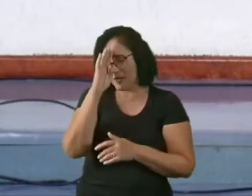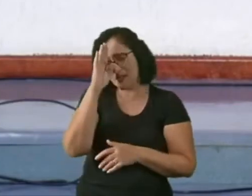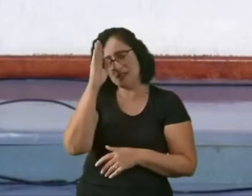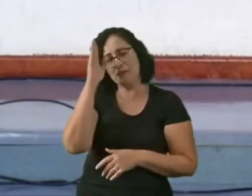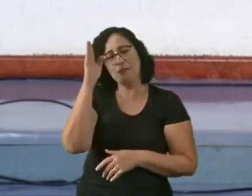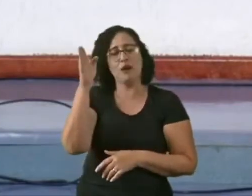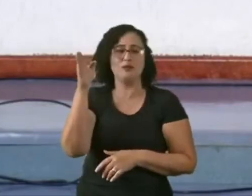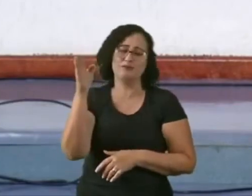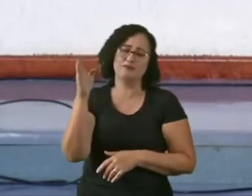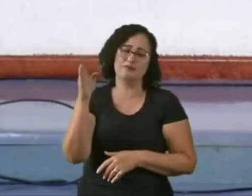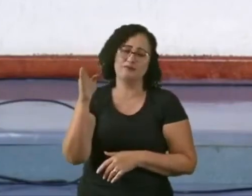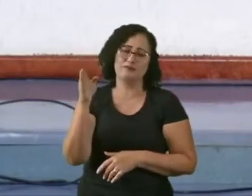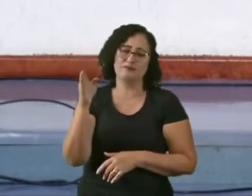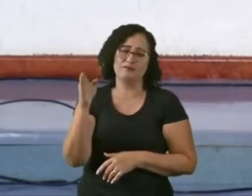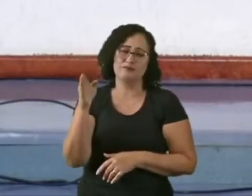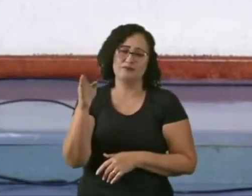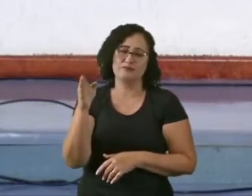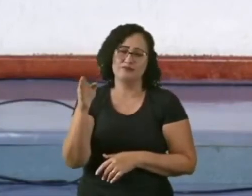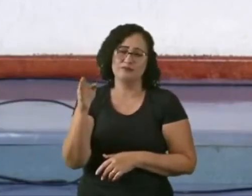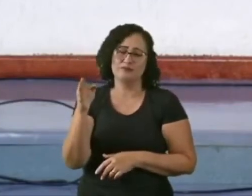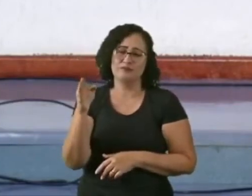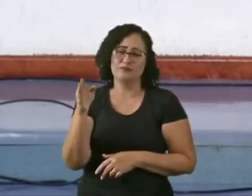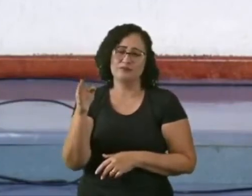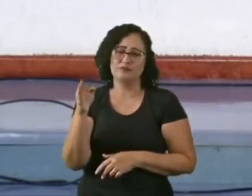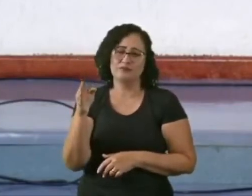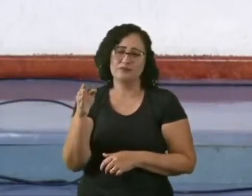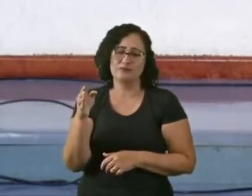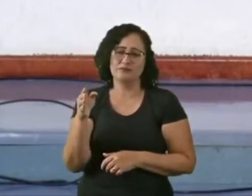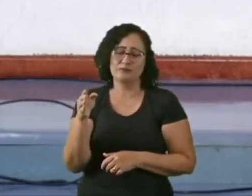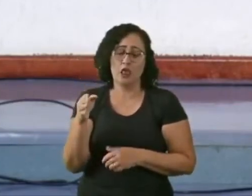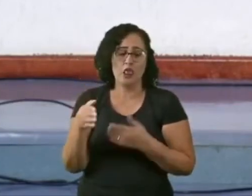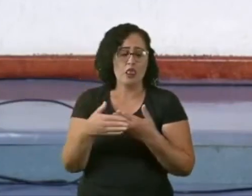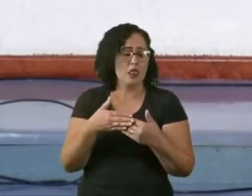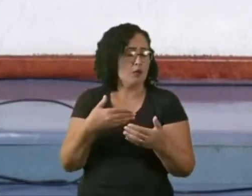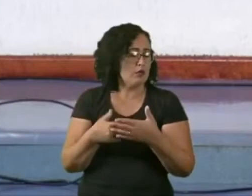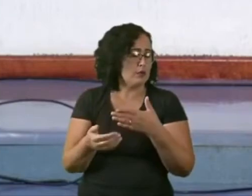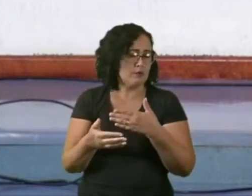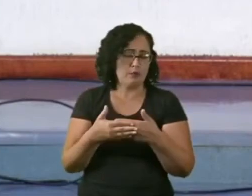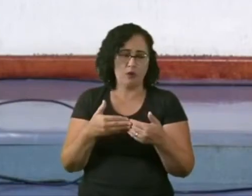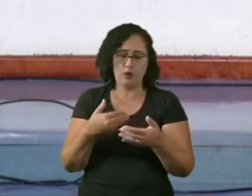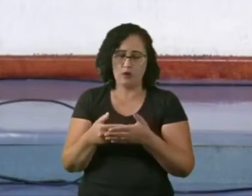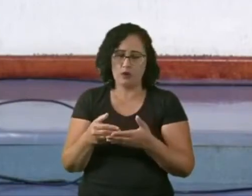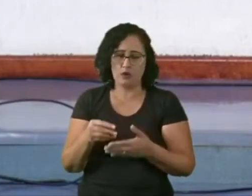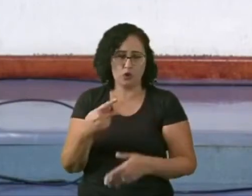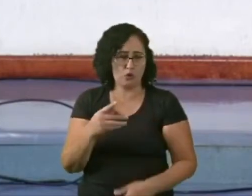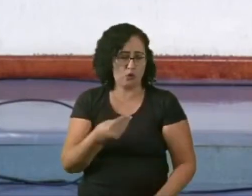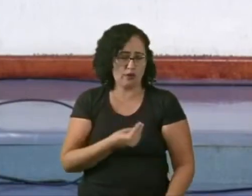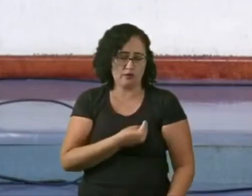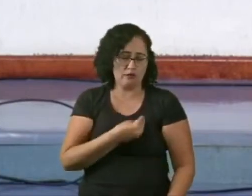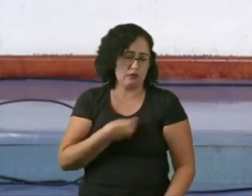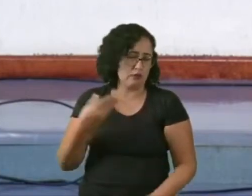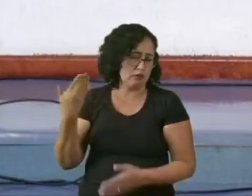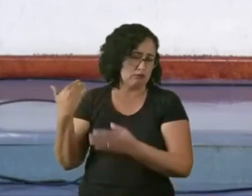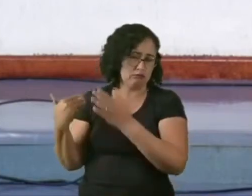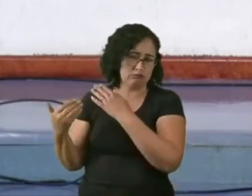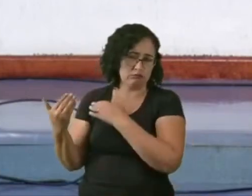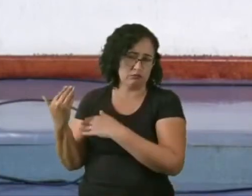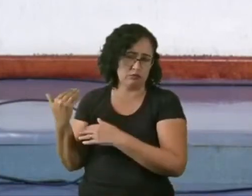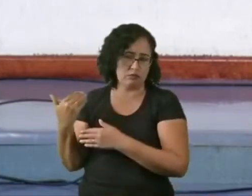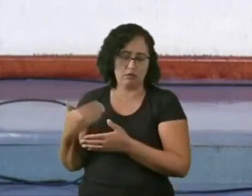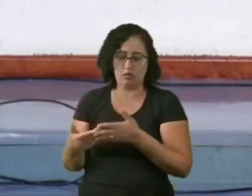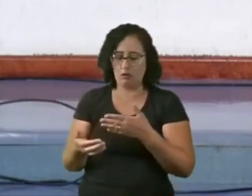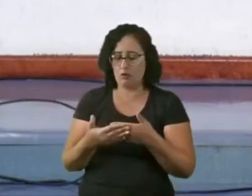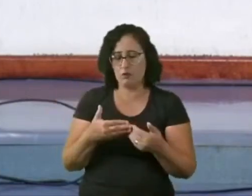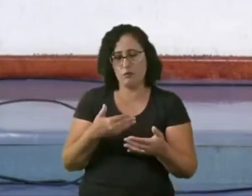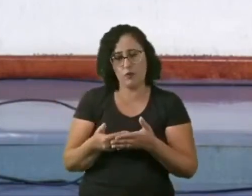podemos perder isso de vista. Não importa o que aconteceu no passado. Não importa o que estamos vivendo o